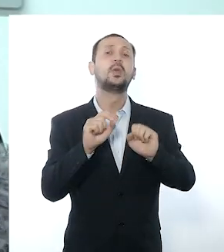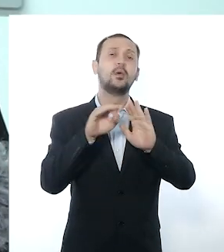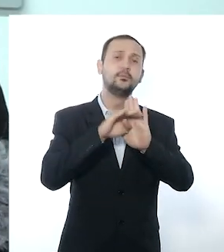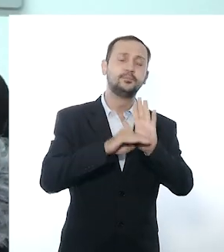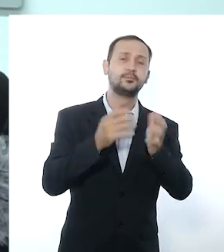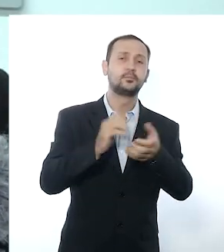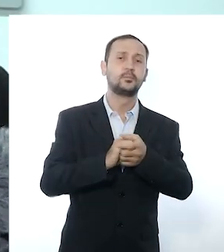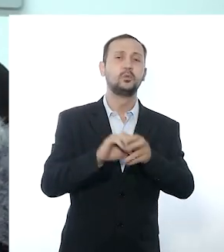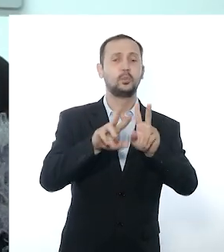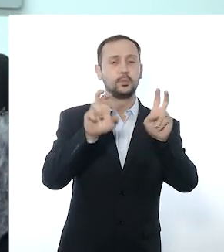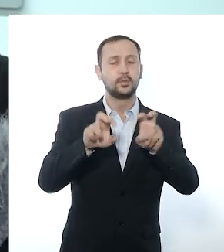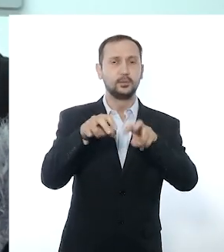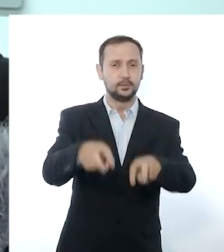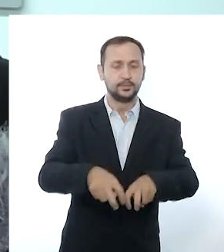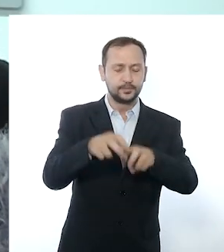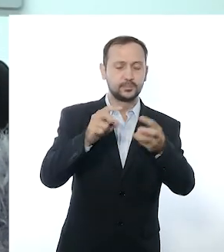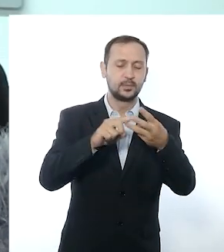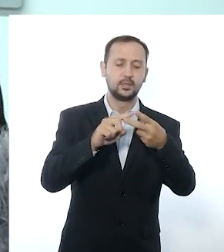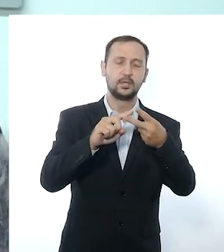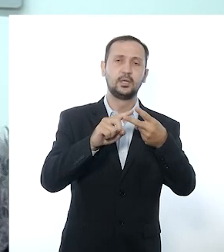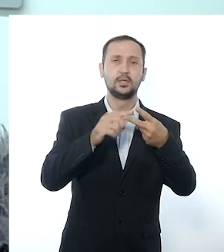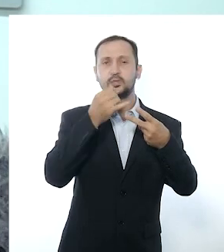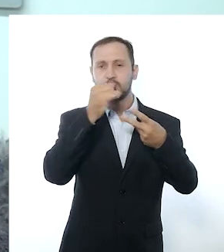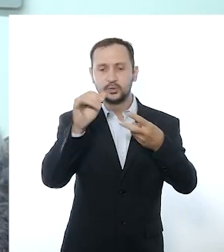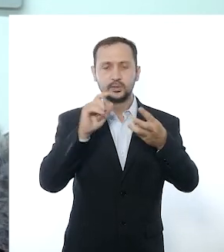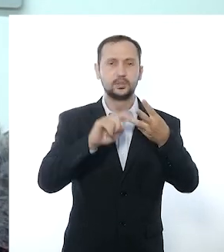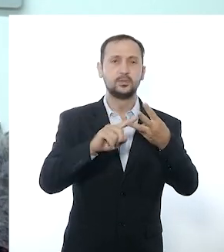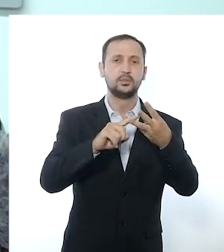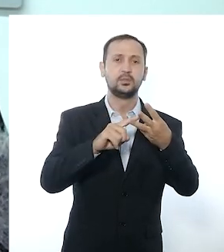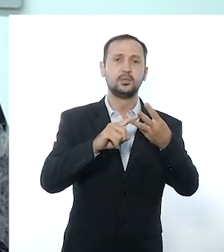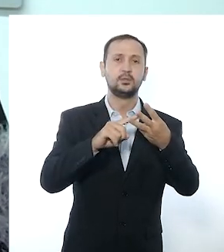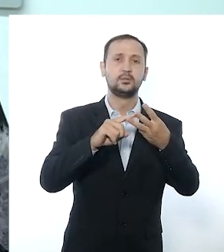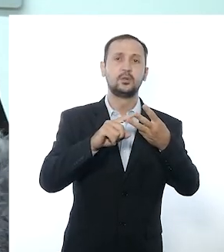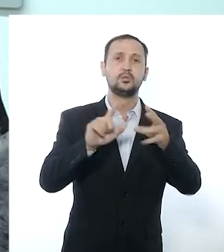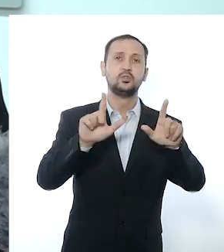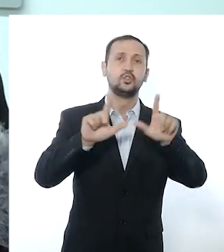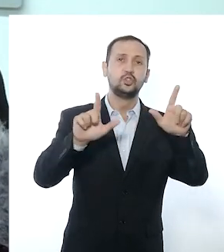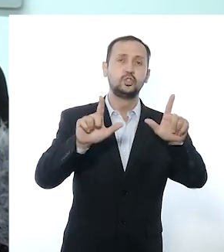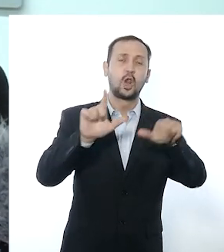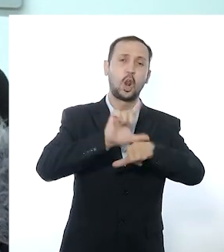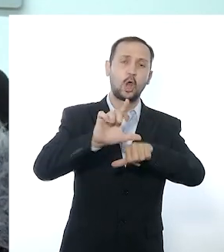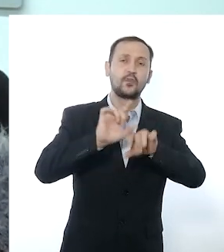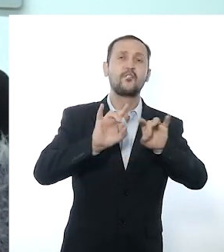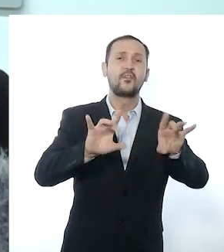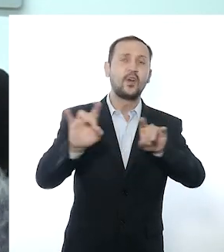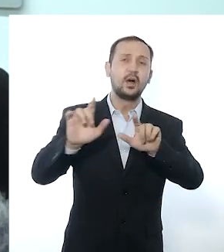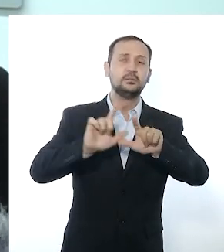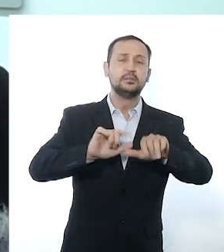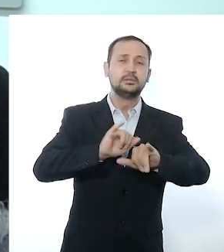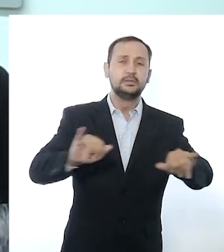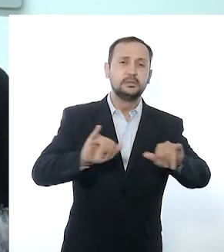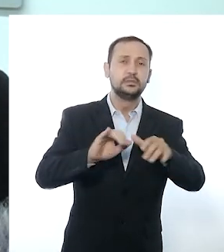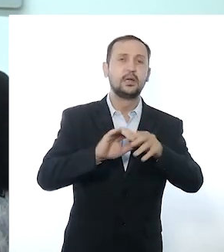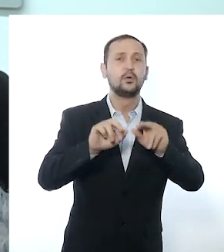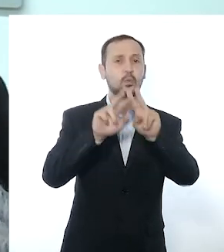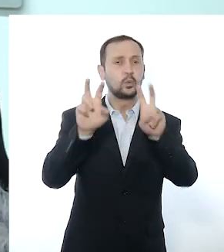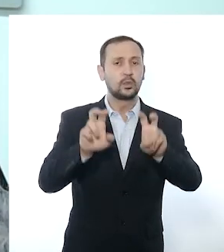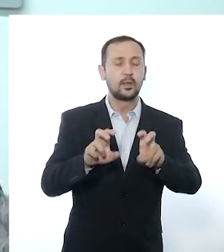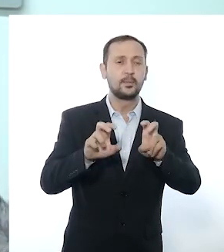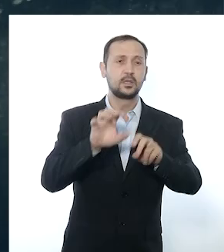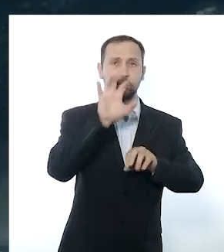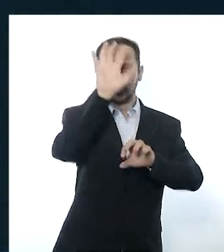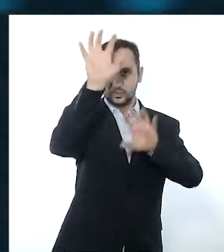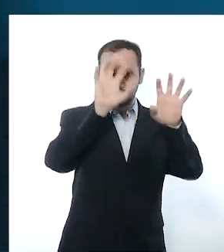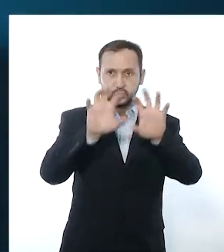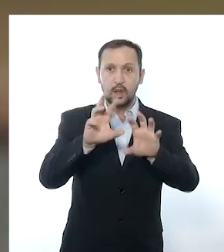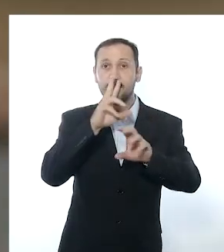agrário, energia, sobre propaganda comercial, são temas que as regionalidades são muito